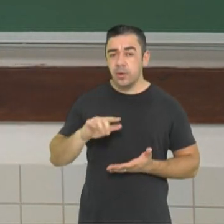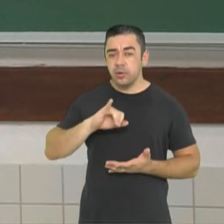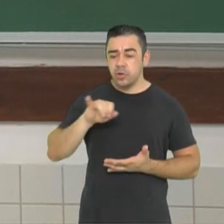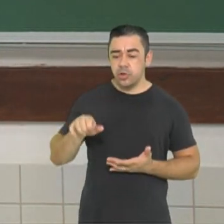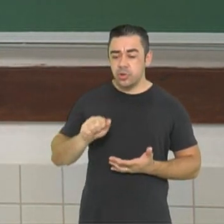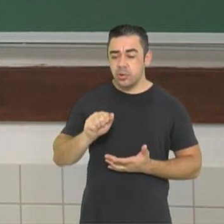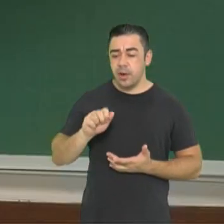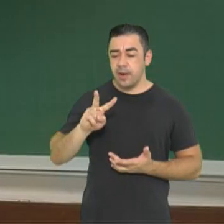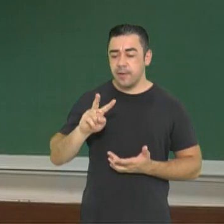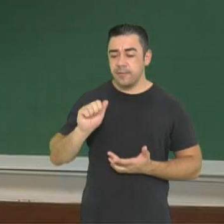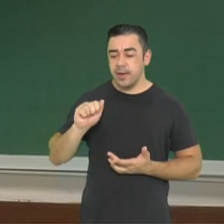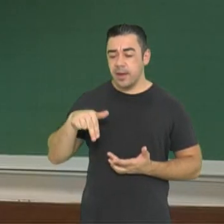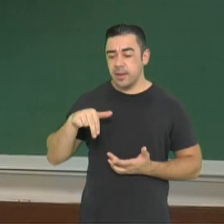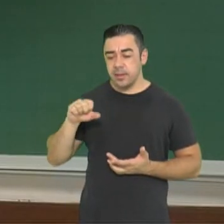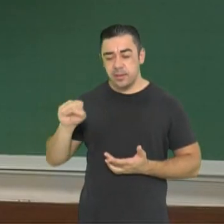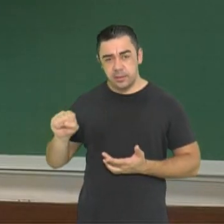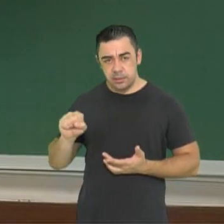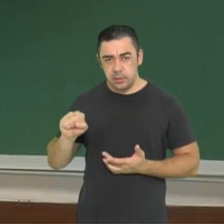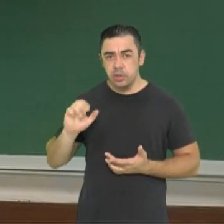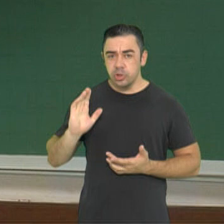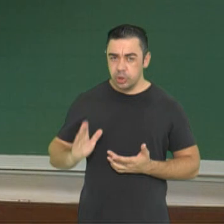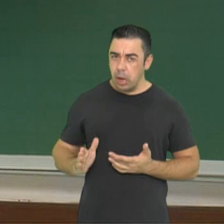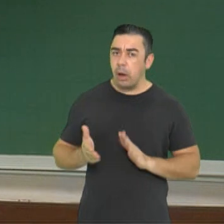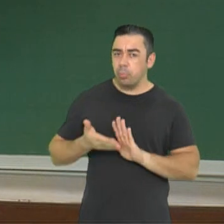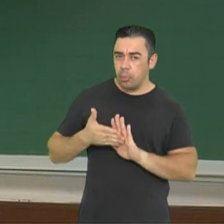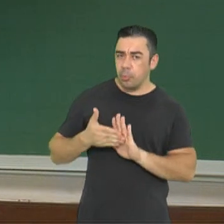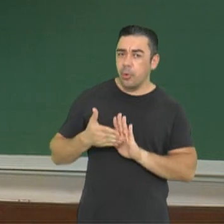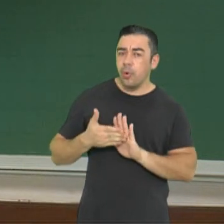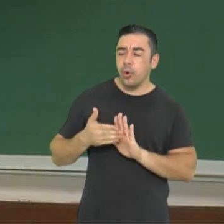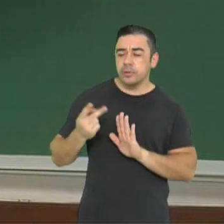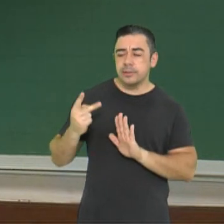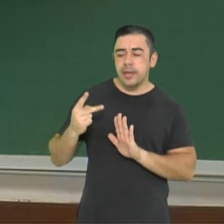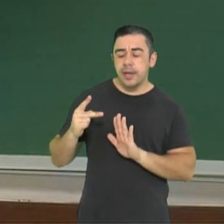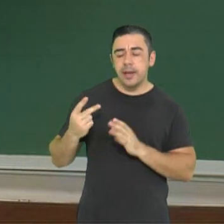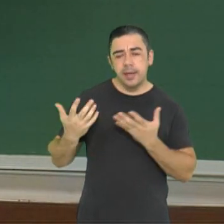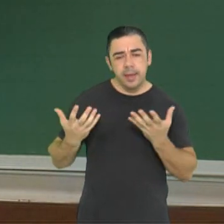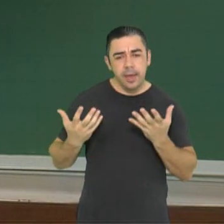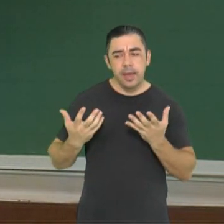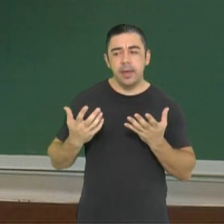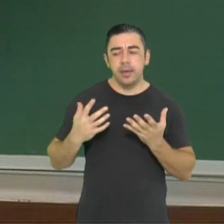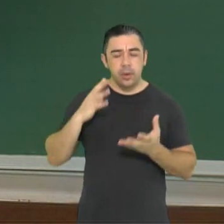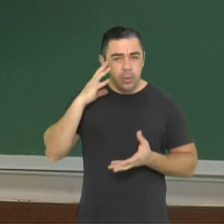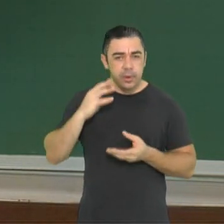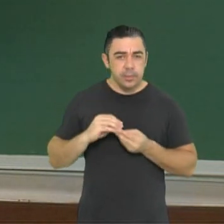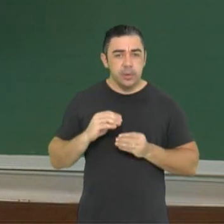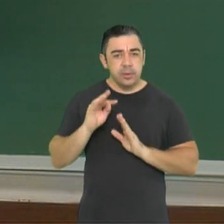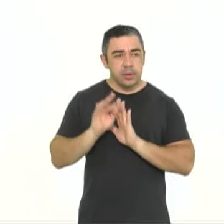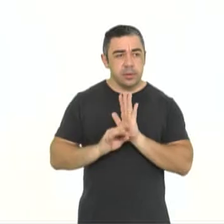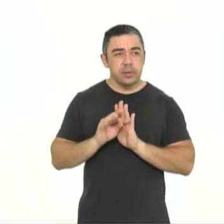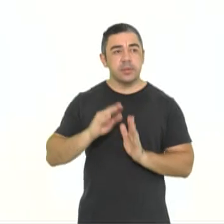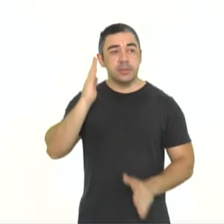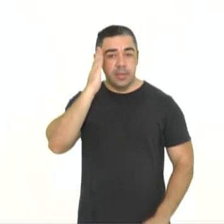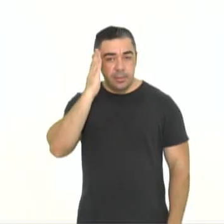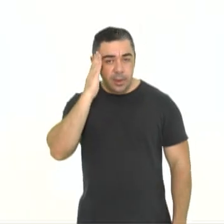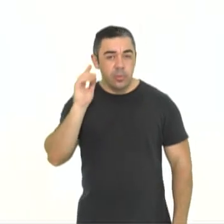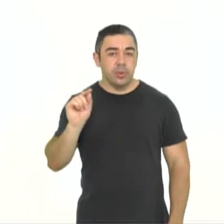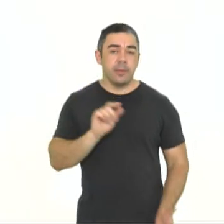tem um propósito, e esse propósito já ficou ali entendido no nosso texto. Portanto, nós sabemos que é